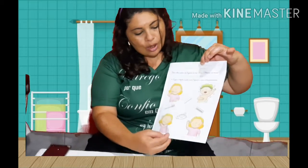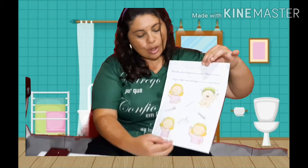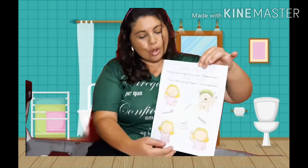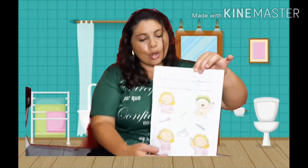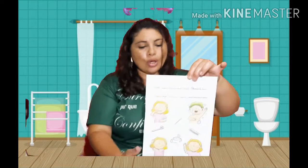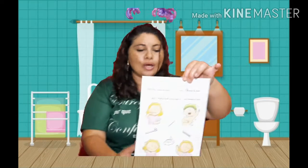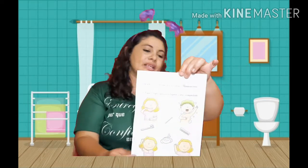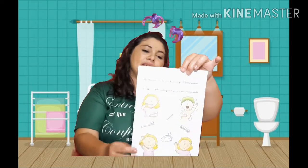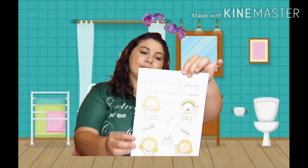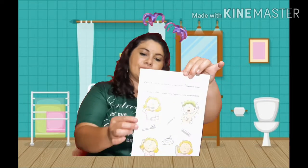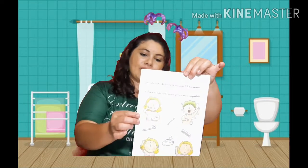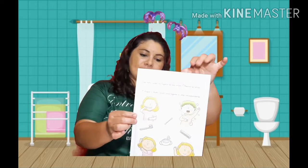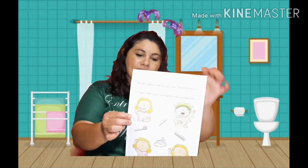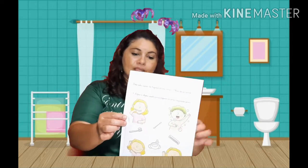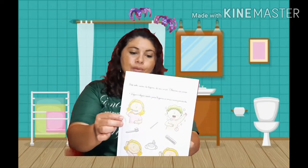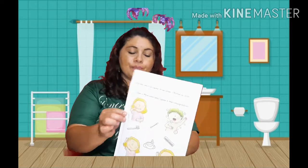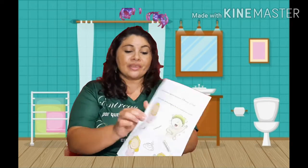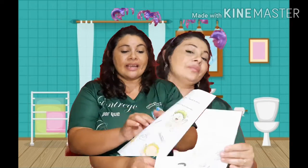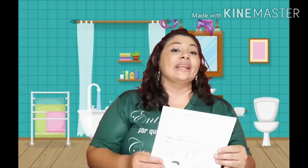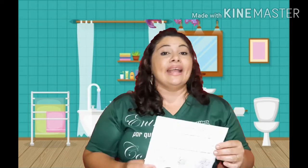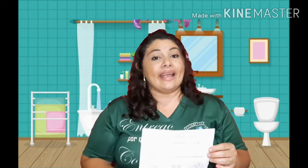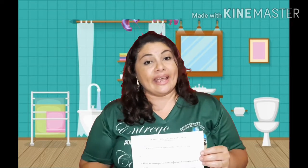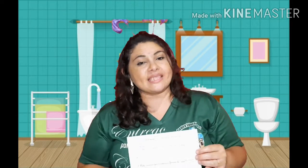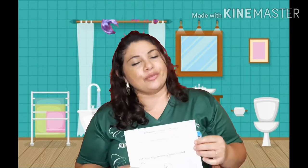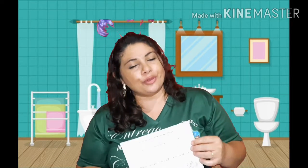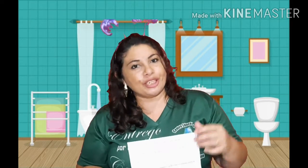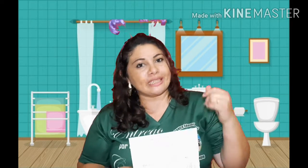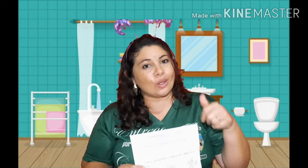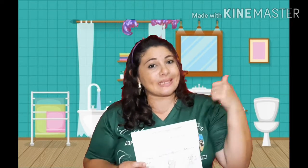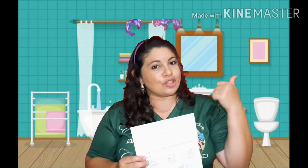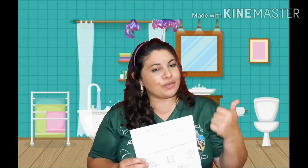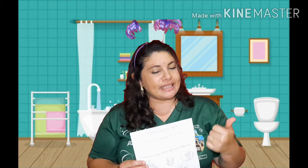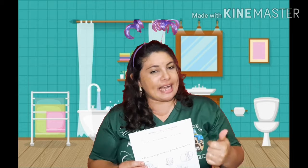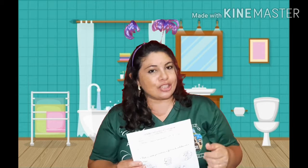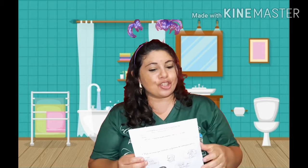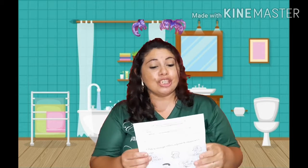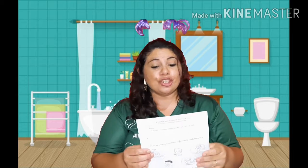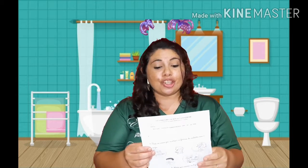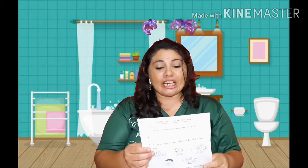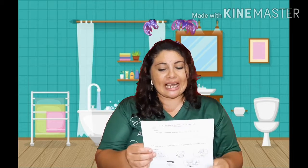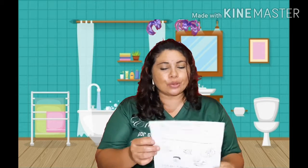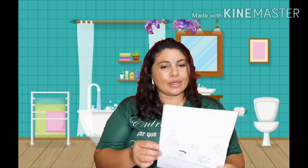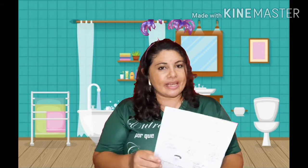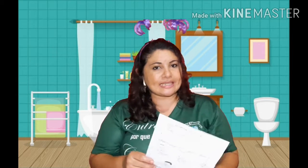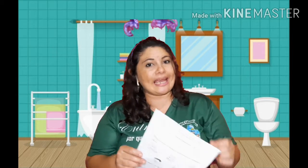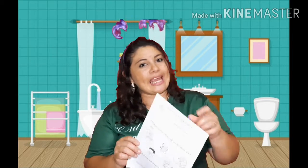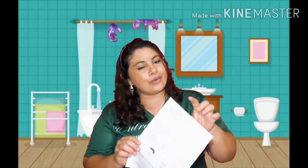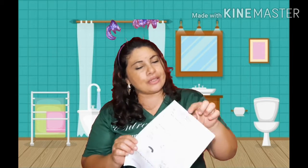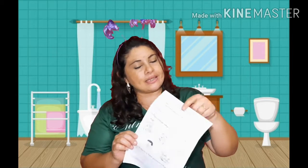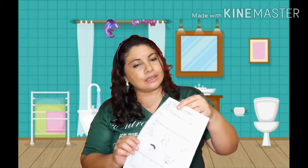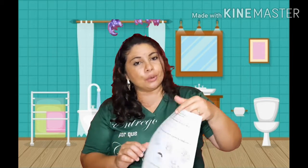só colorir. Tá certo? Feliz. Essa foi a nossa atividade de